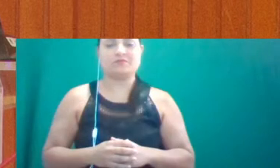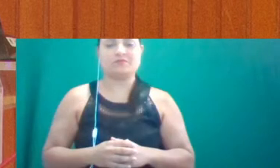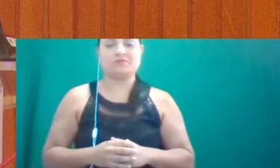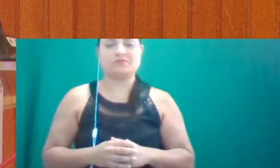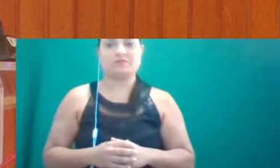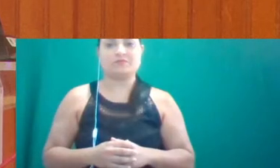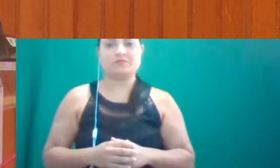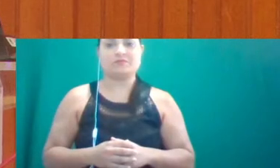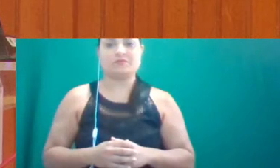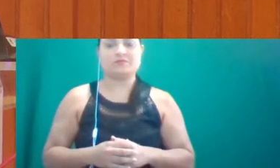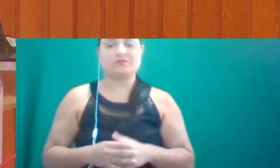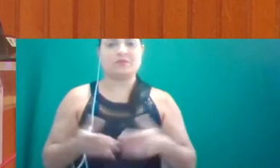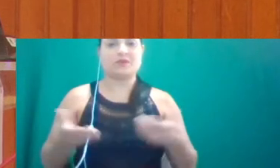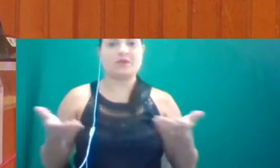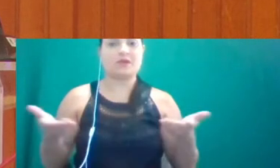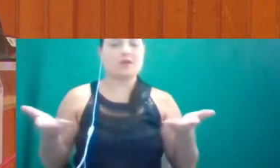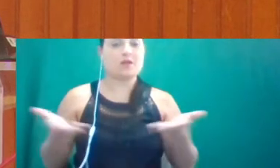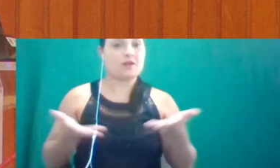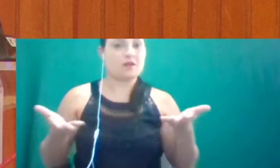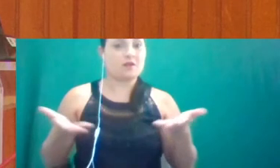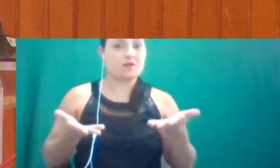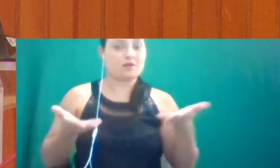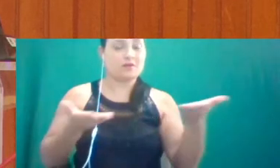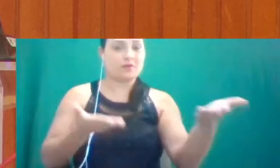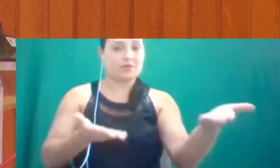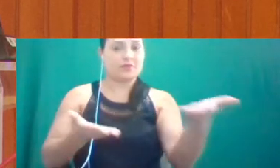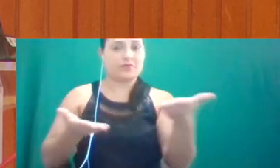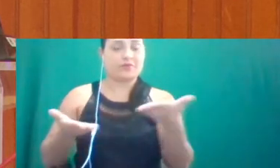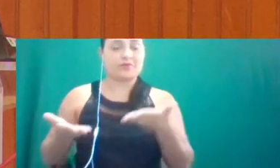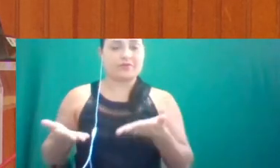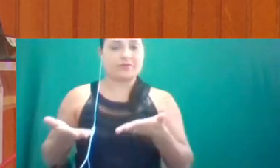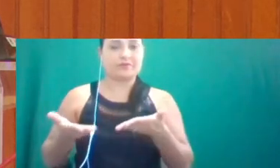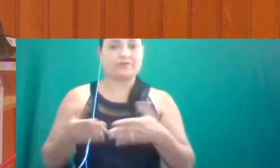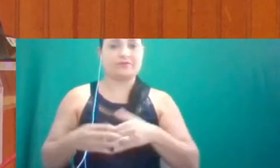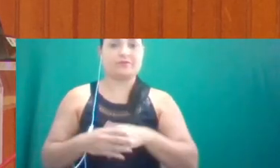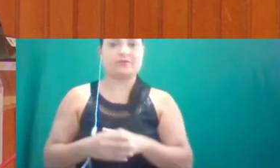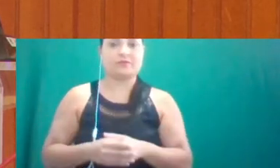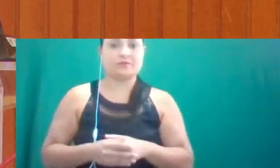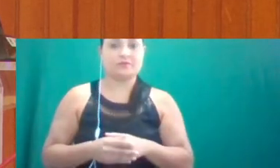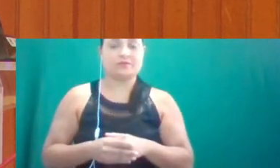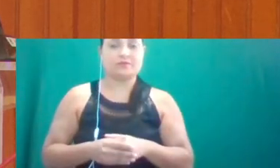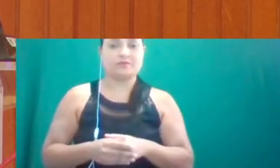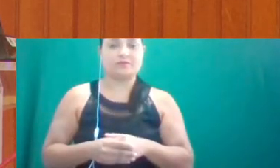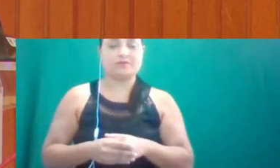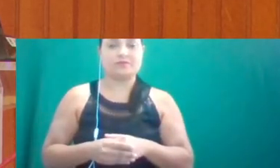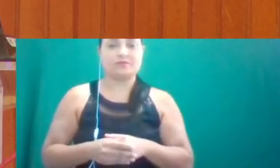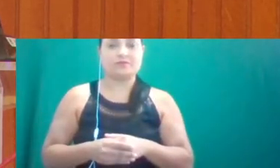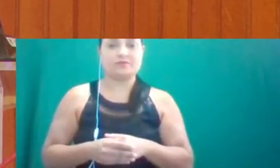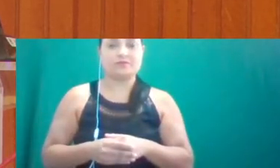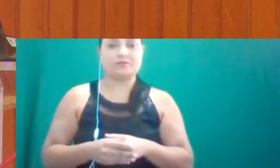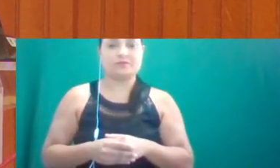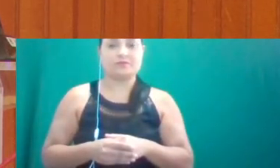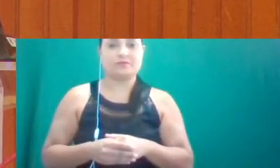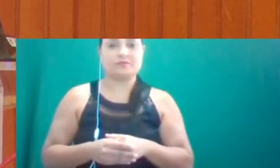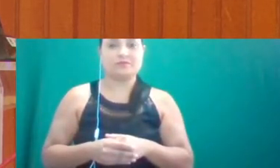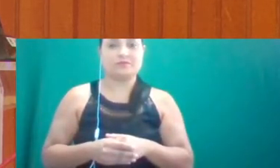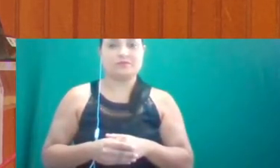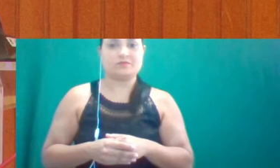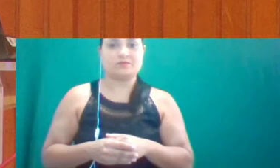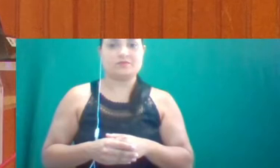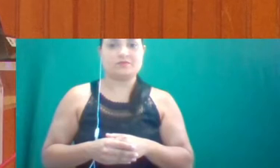Neste momento, convida-se o formando e orador Antônio Douglas Ferreira da Silva, do curso de Licenciatura em